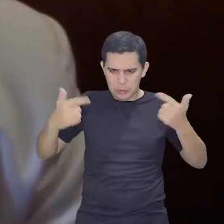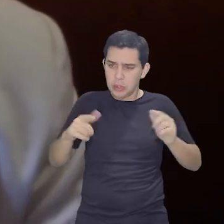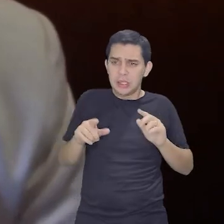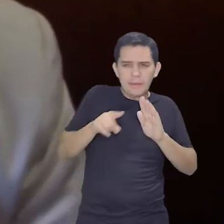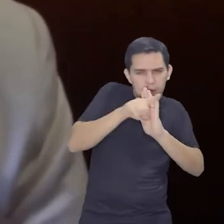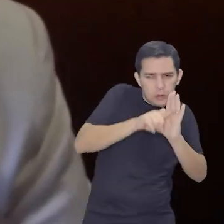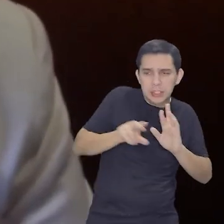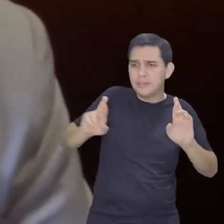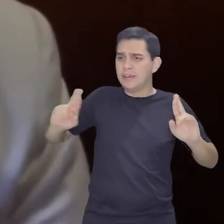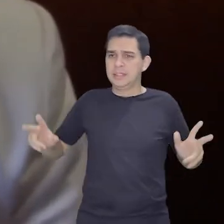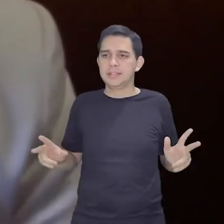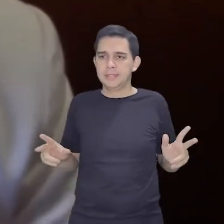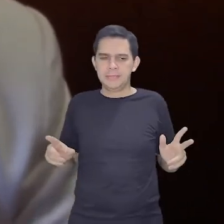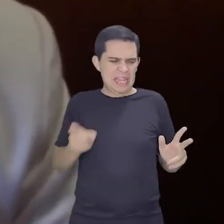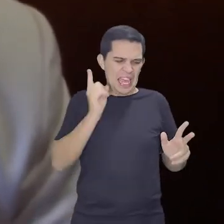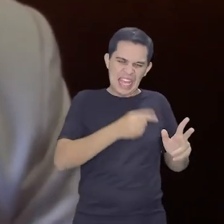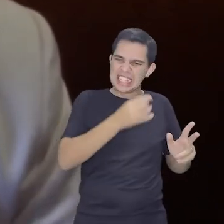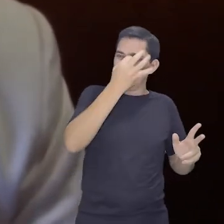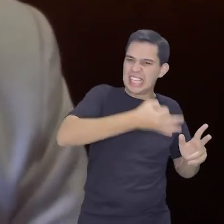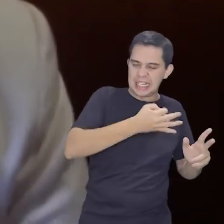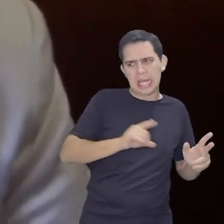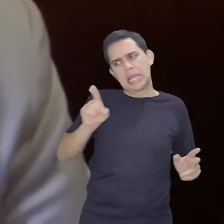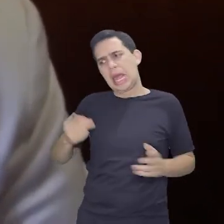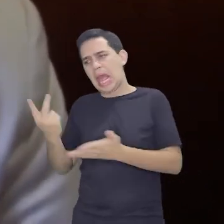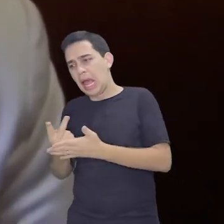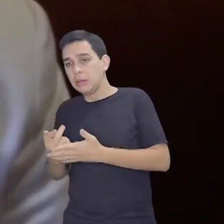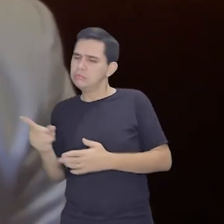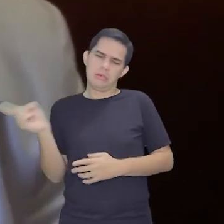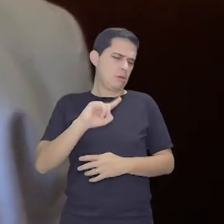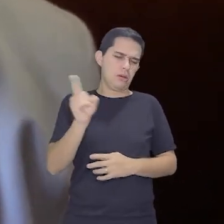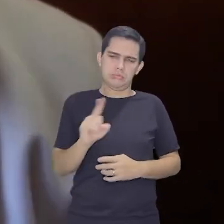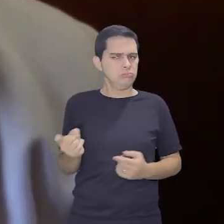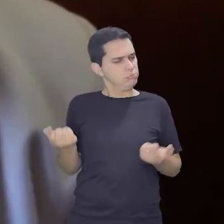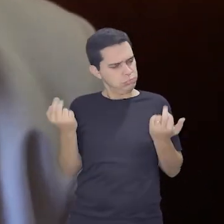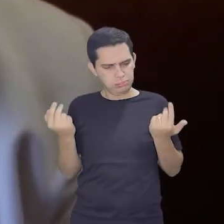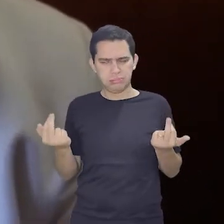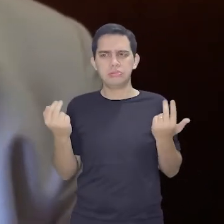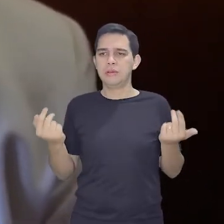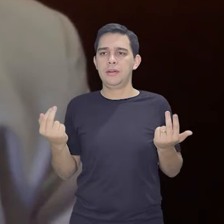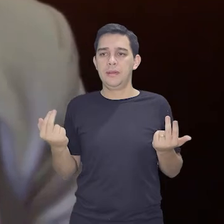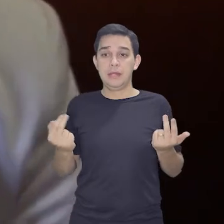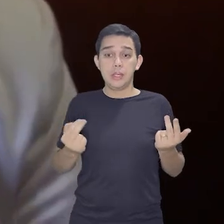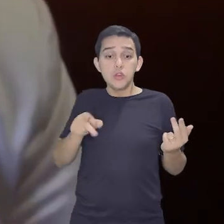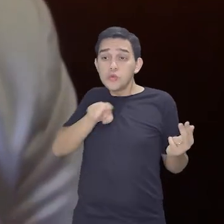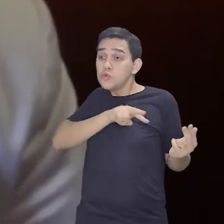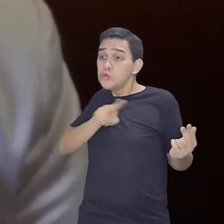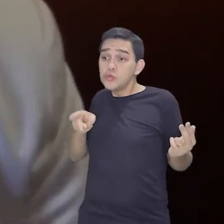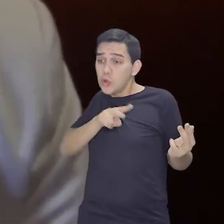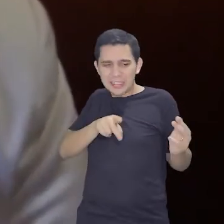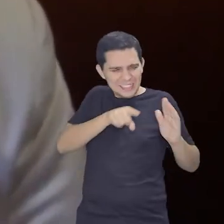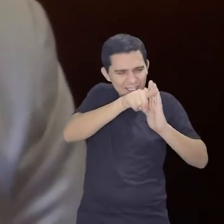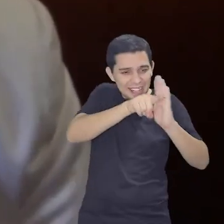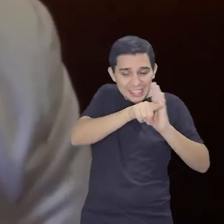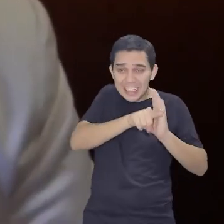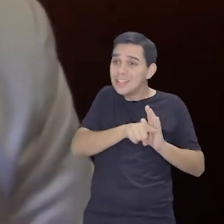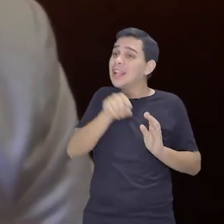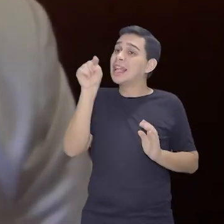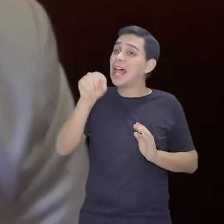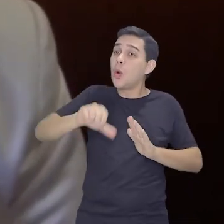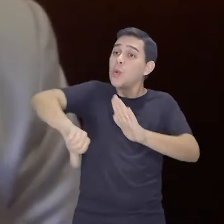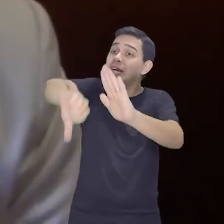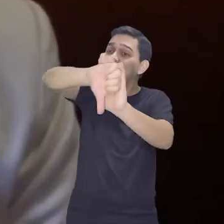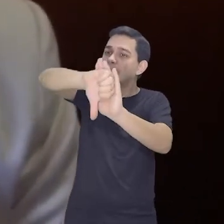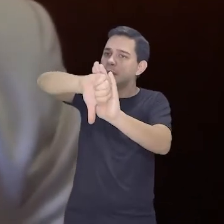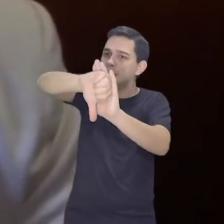Ministério Público, ou um está certo, o outro está errado. A questão é essa. A questão é que eram investigações diferentes sobre o mesmo